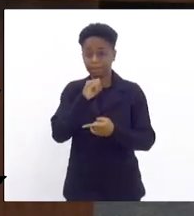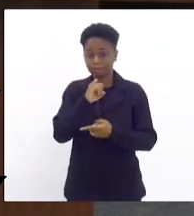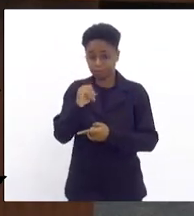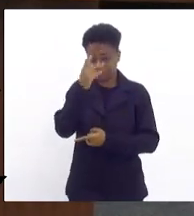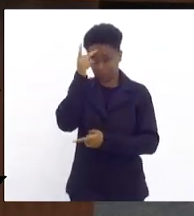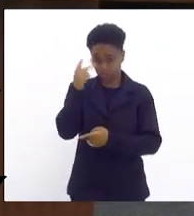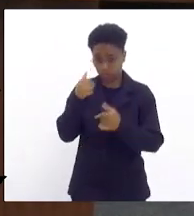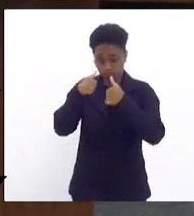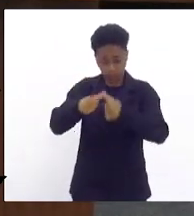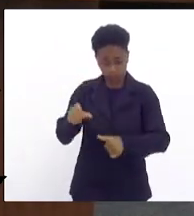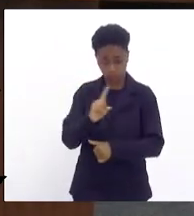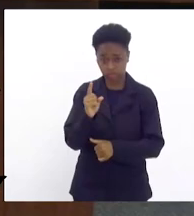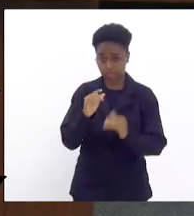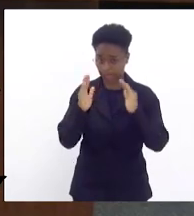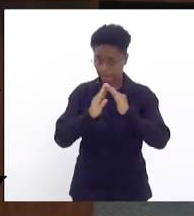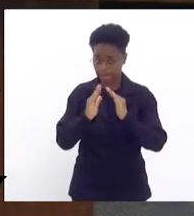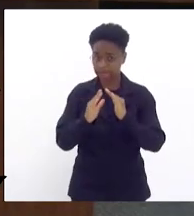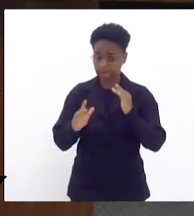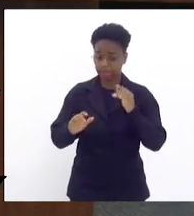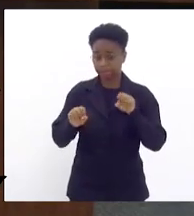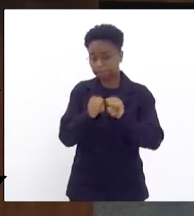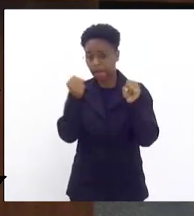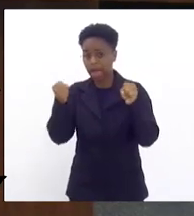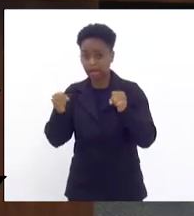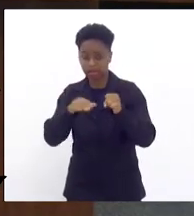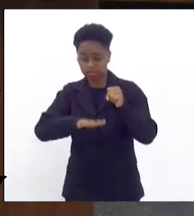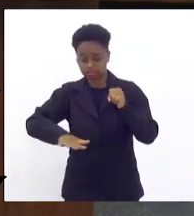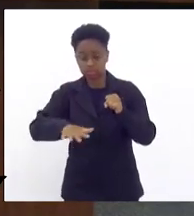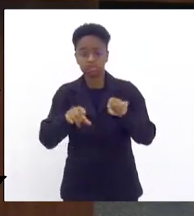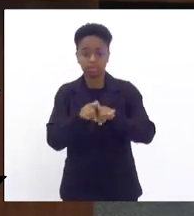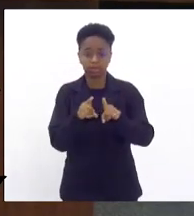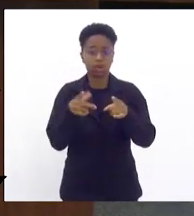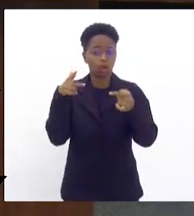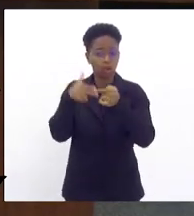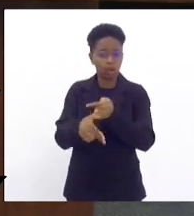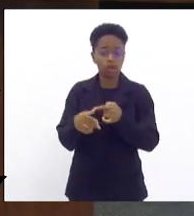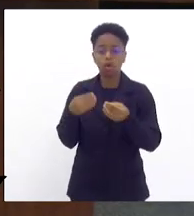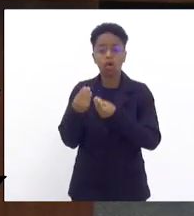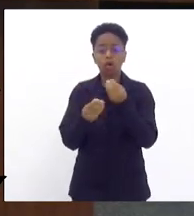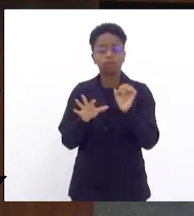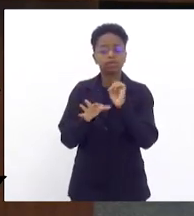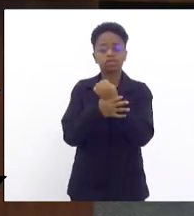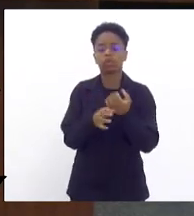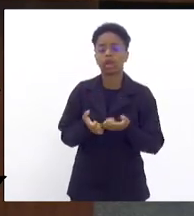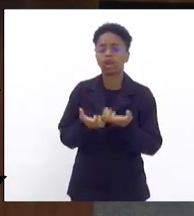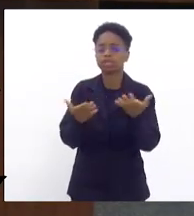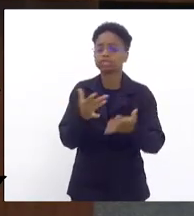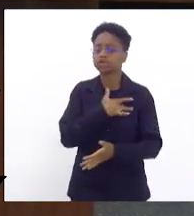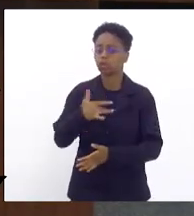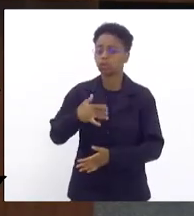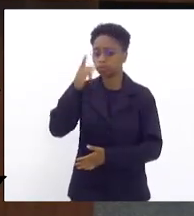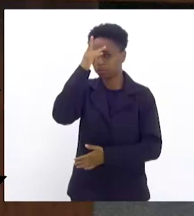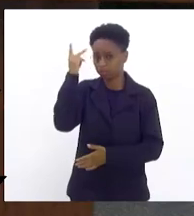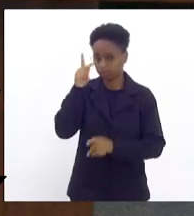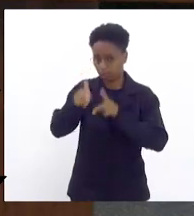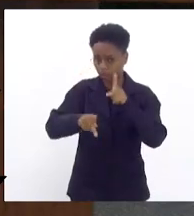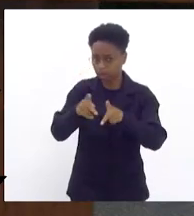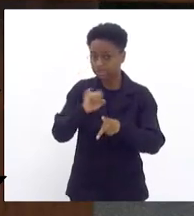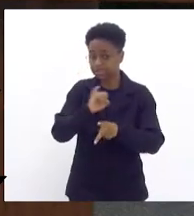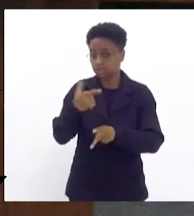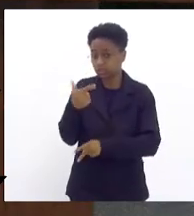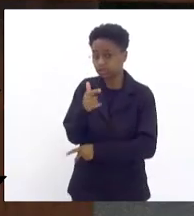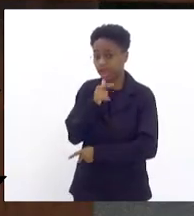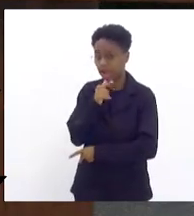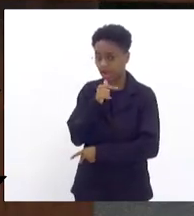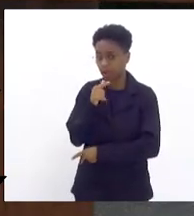cortado cano. E eu quero saber como é que vai garantir a saúde da população sem água. As pessoas não podem ficar sem água. Então, deputada Lucinha,